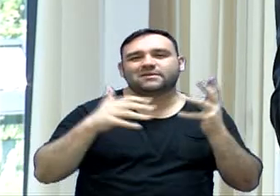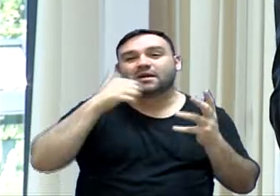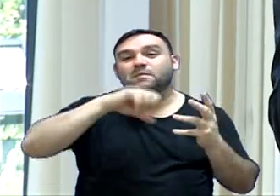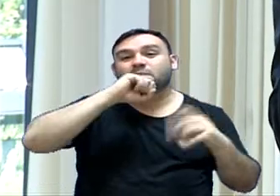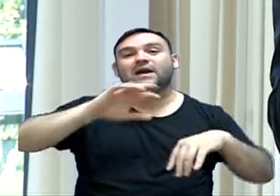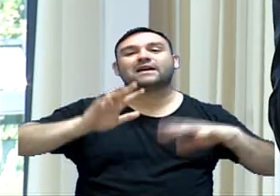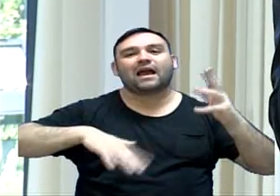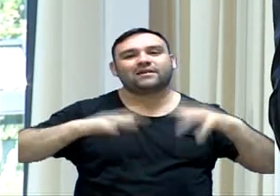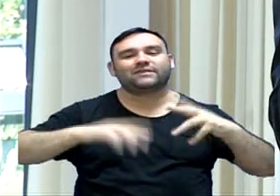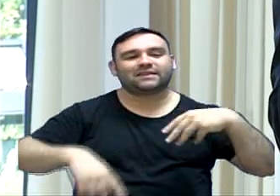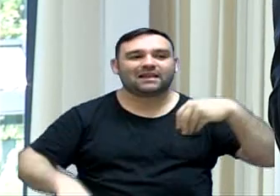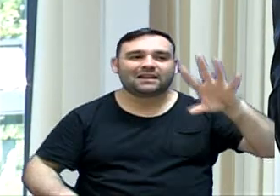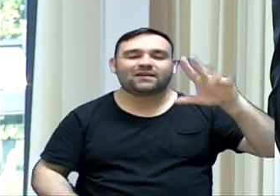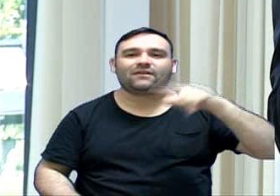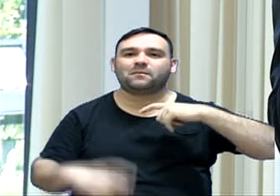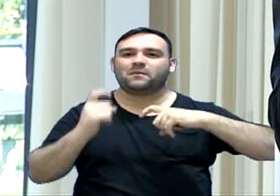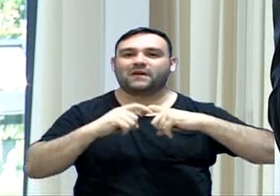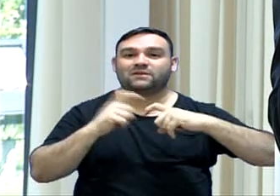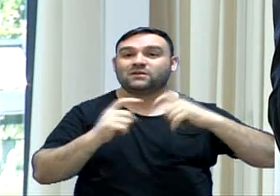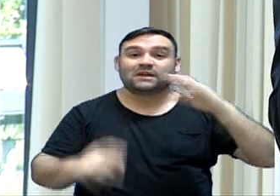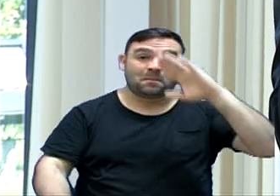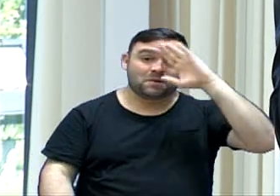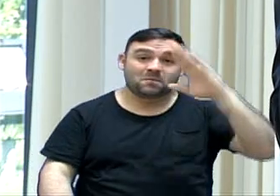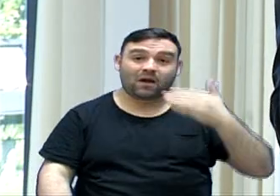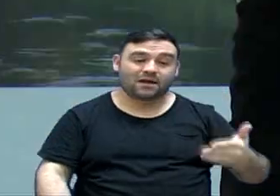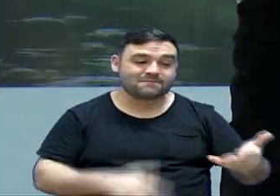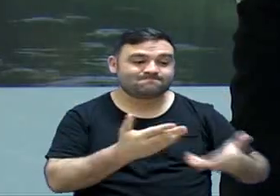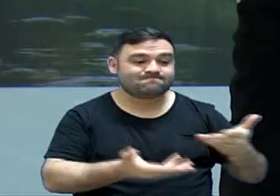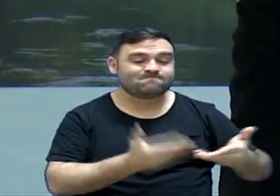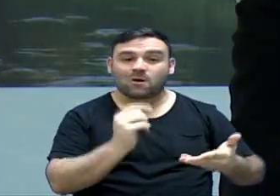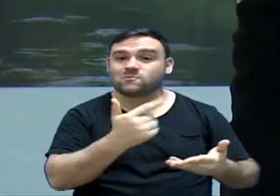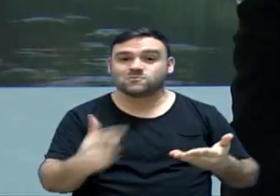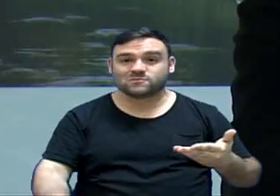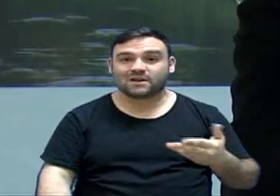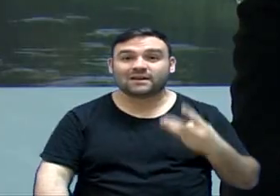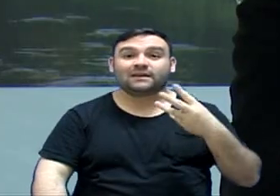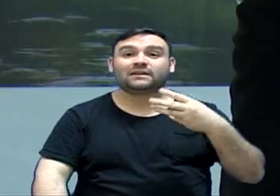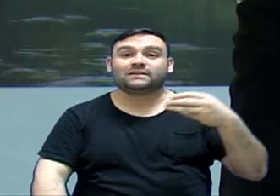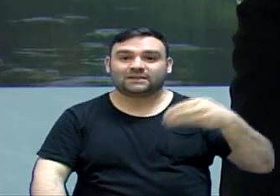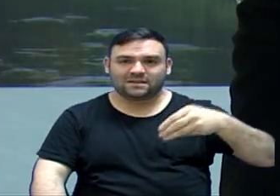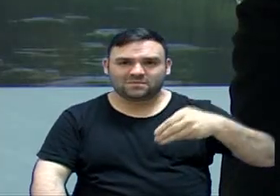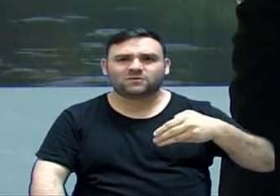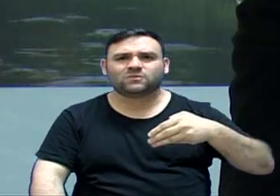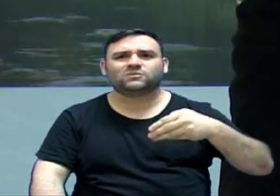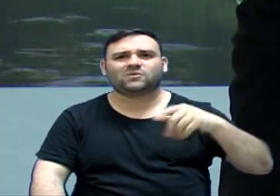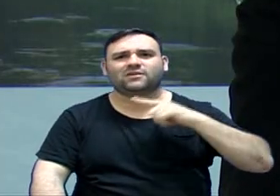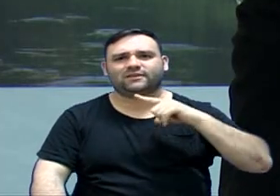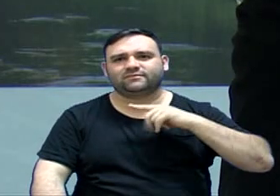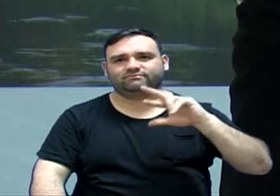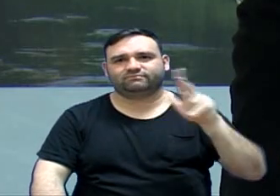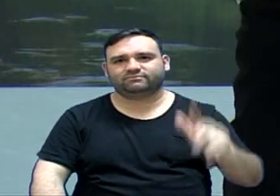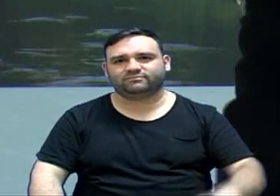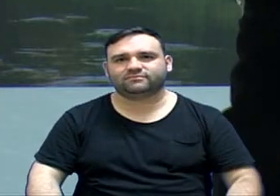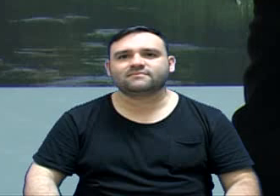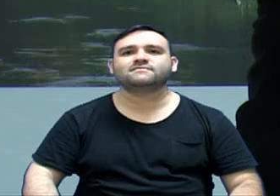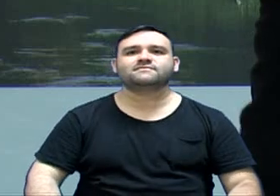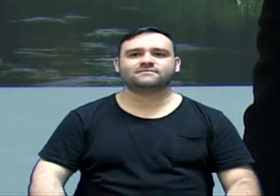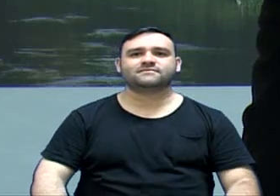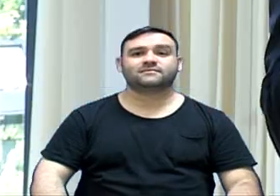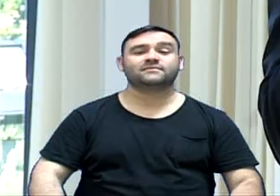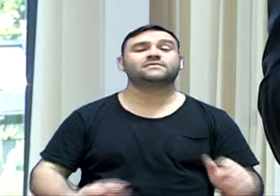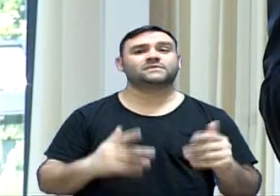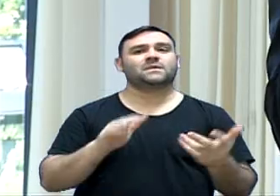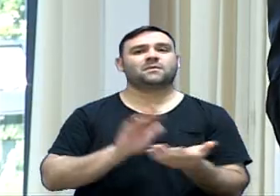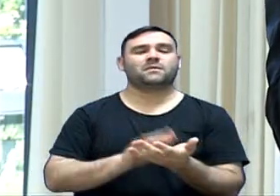passa muitas vezes e acaba não dando a prioridade que ela precisa. 3 minutos faz diferença nesses casos. Muito, muito, excelência.